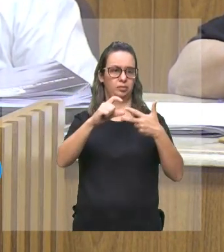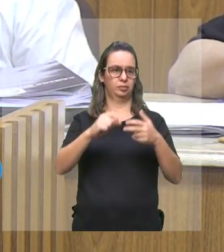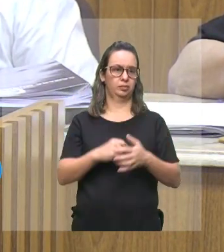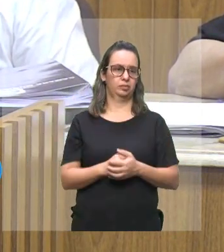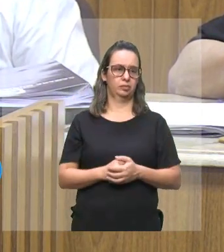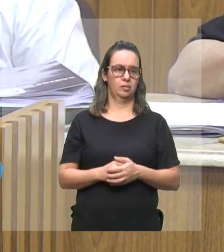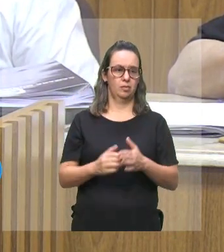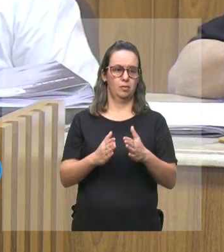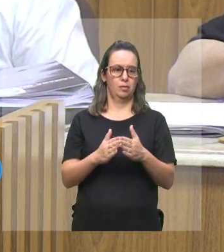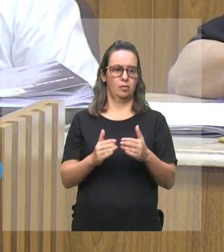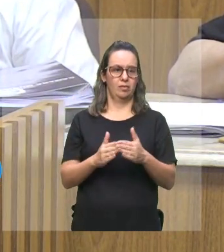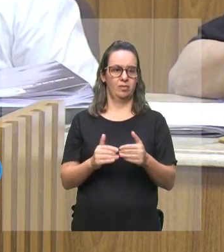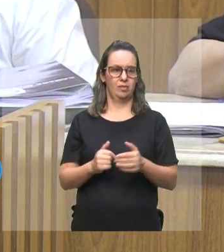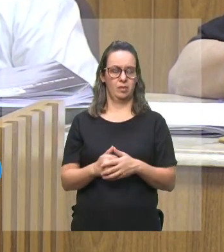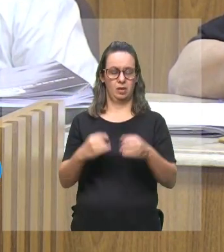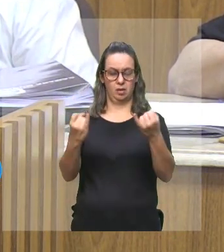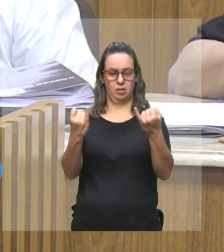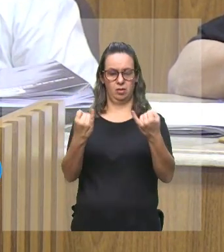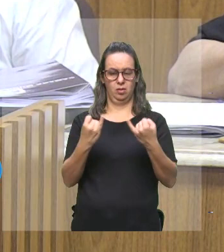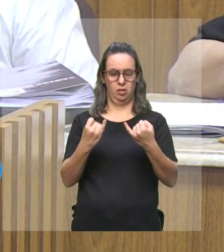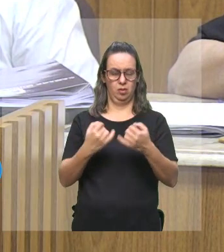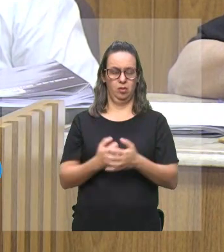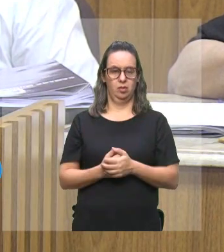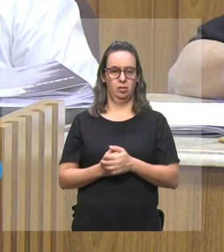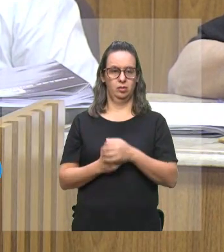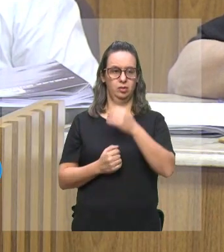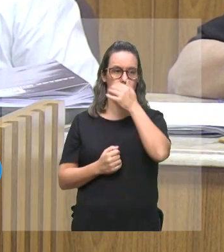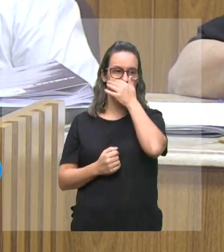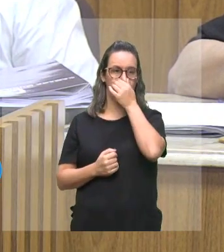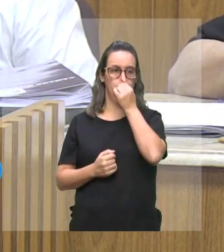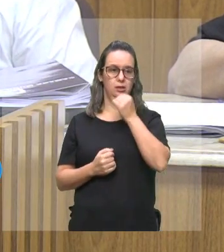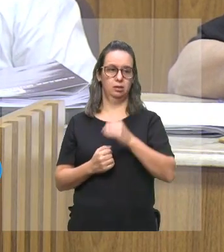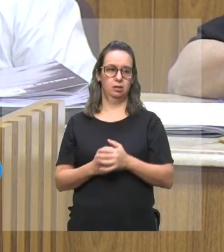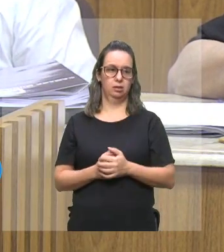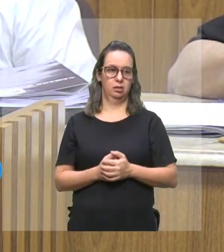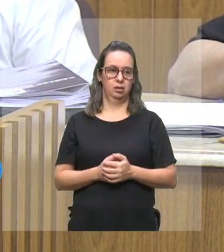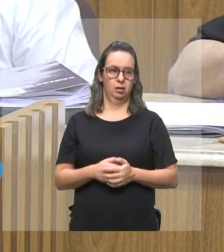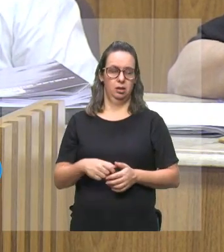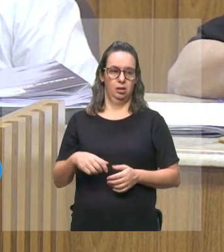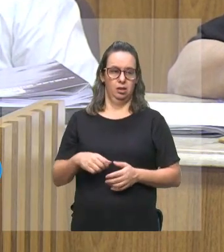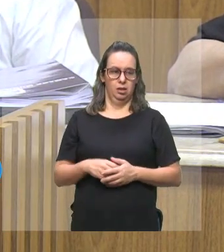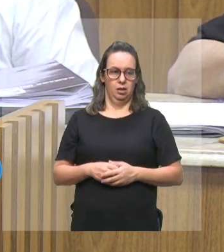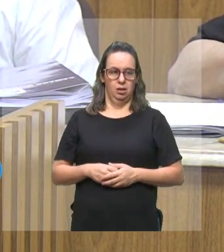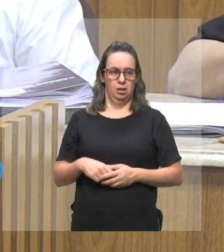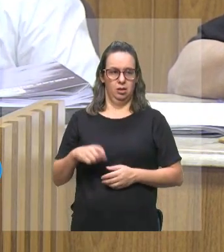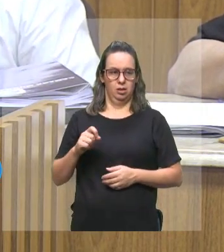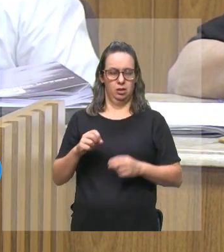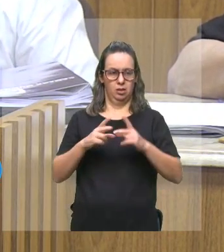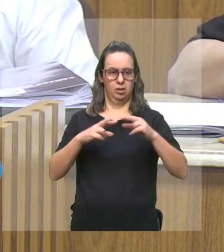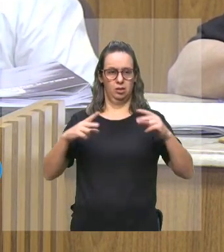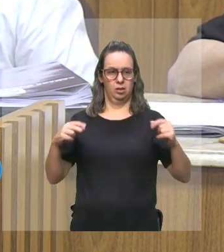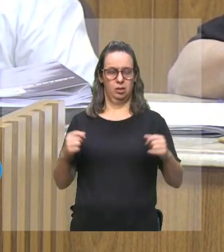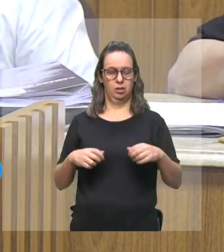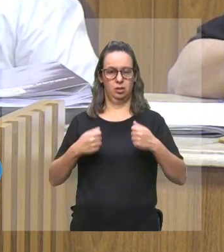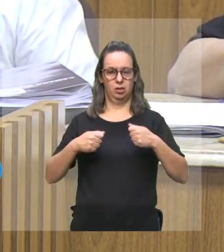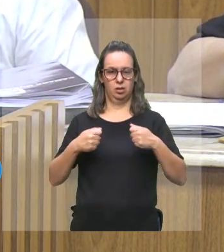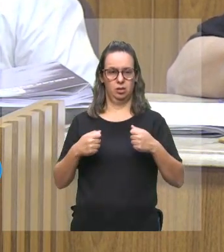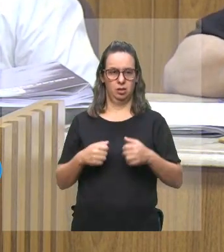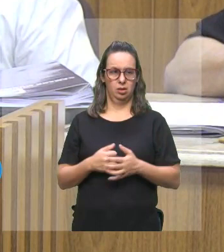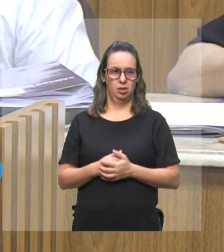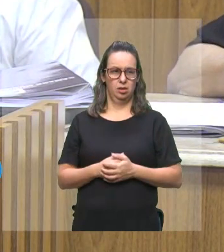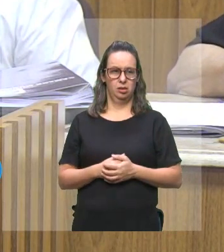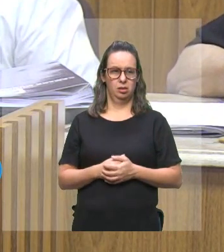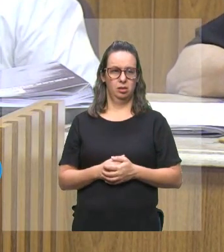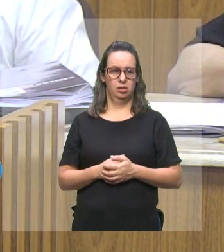que solicitam informações a respeito de situações que necessitam